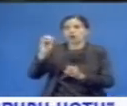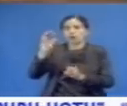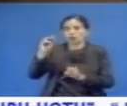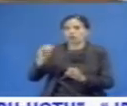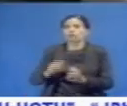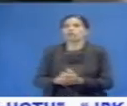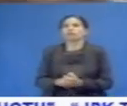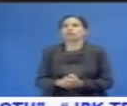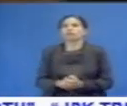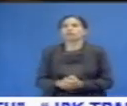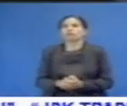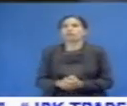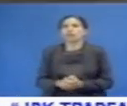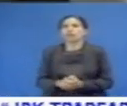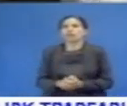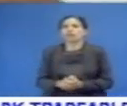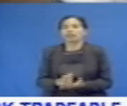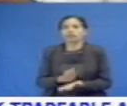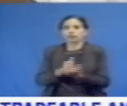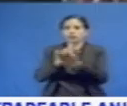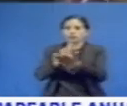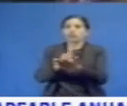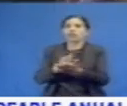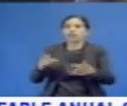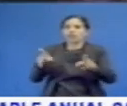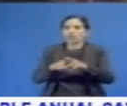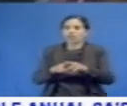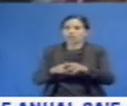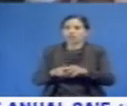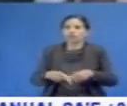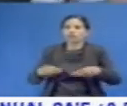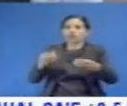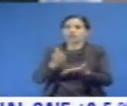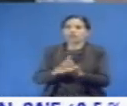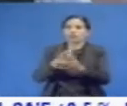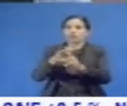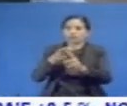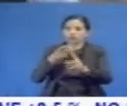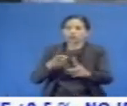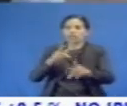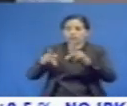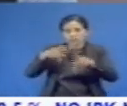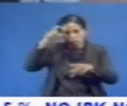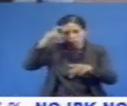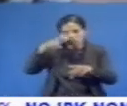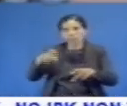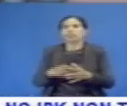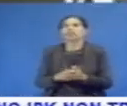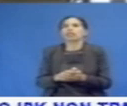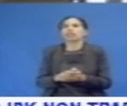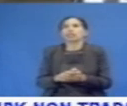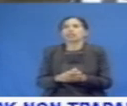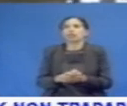no Selutan. Ação humanitária Hiracné realiza o apoio mais Rússia intelectual. Empresário, no mostro